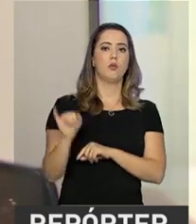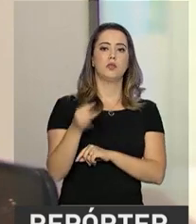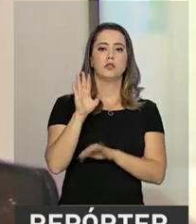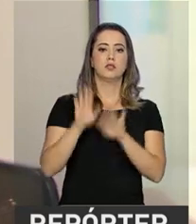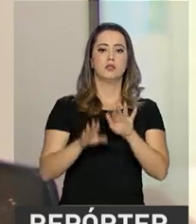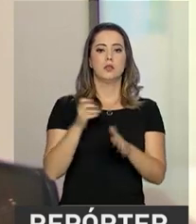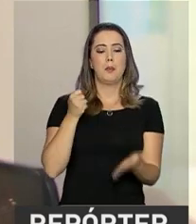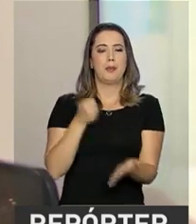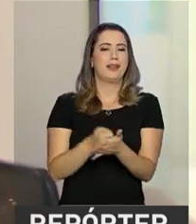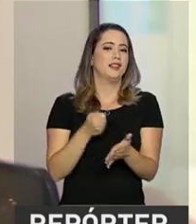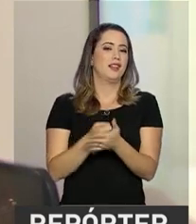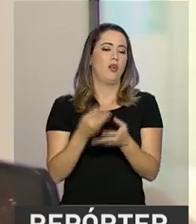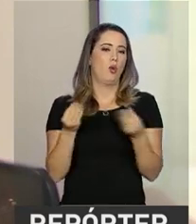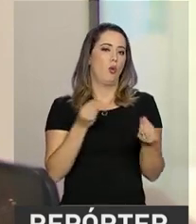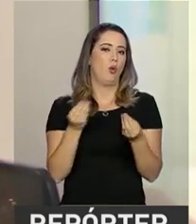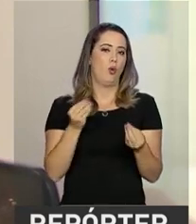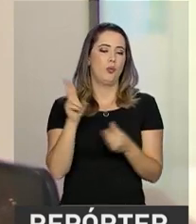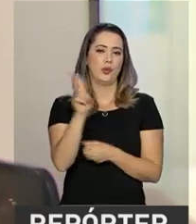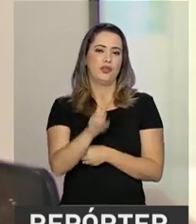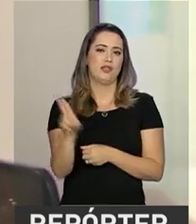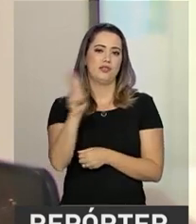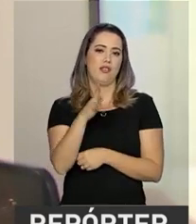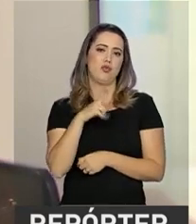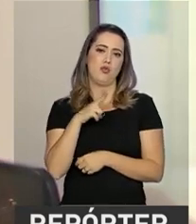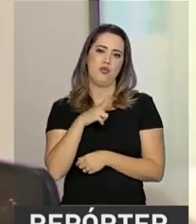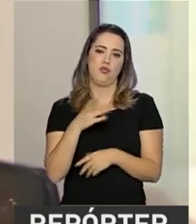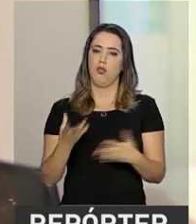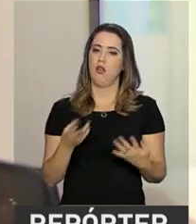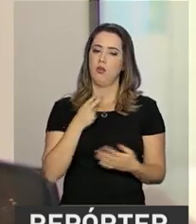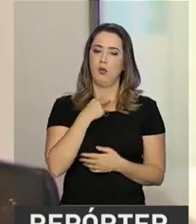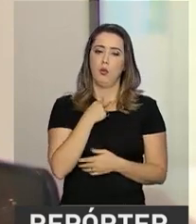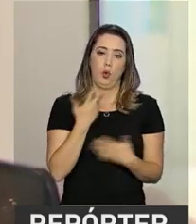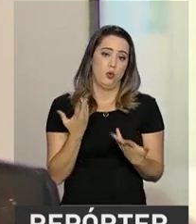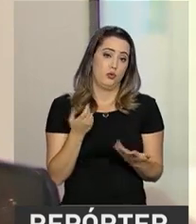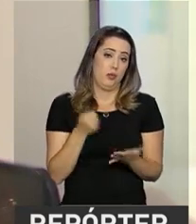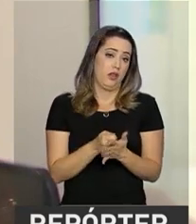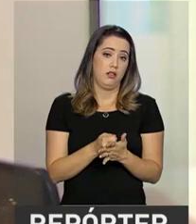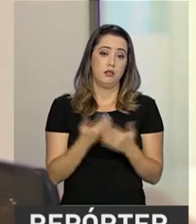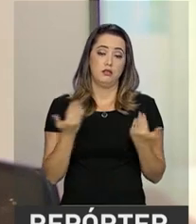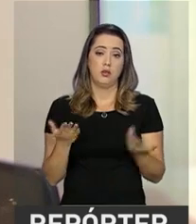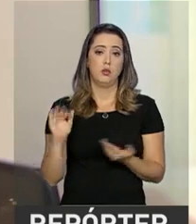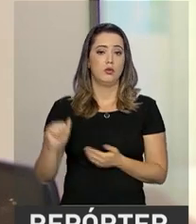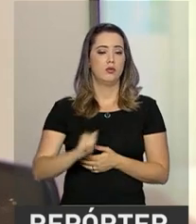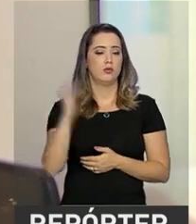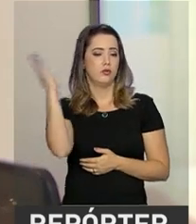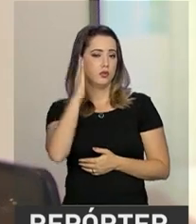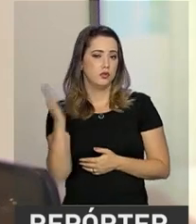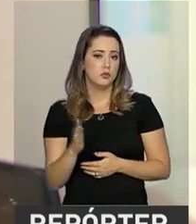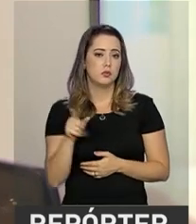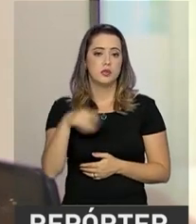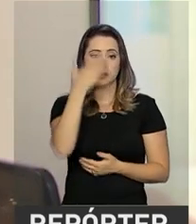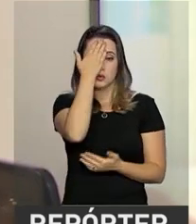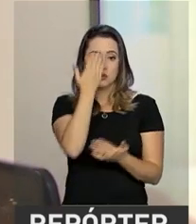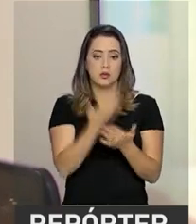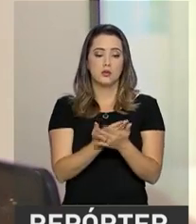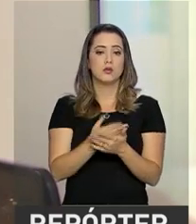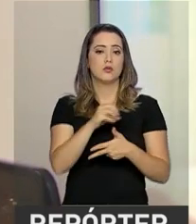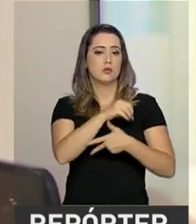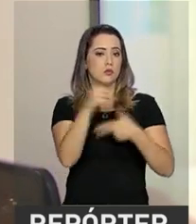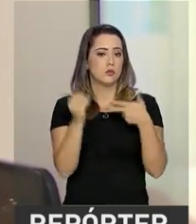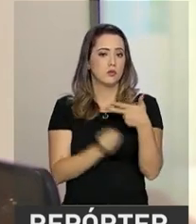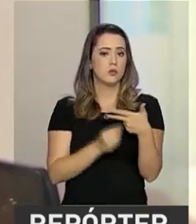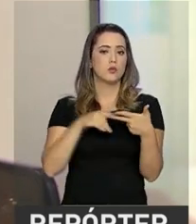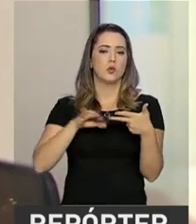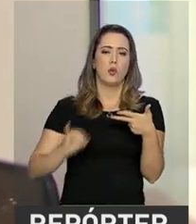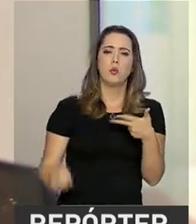condições de pagar uma universidade particular ou até mesmo fazer um curso no exterior eu acredito que o enem ele dar